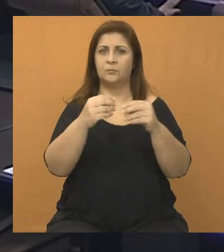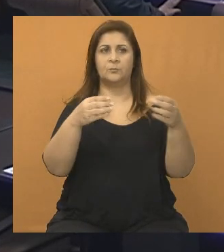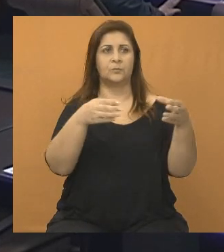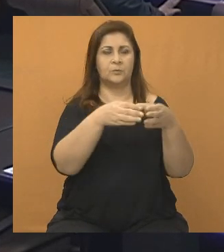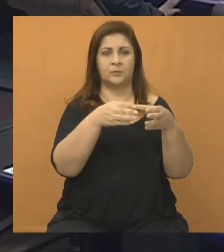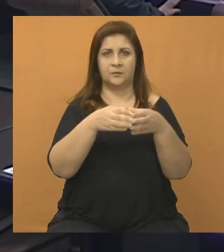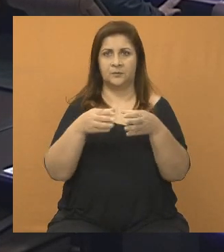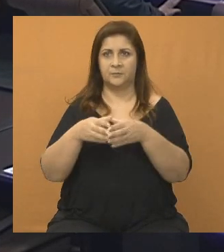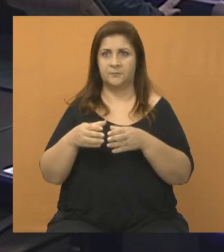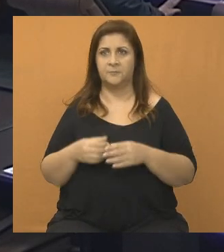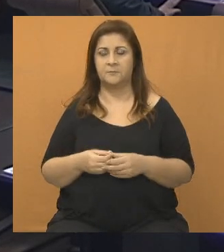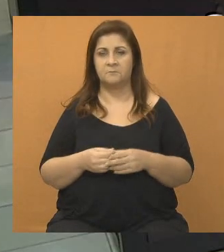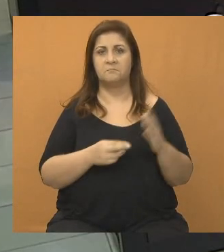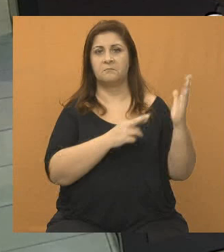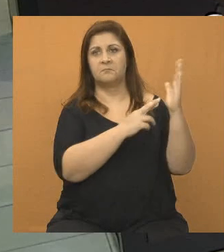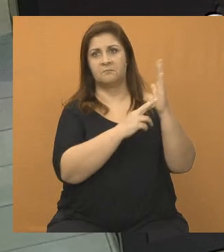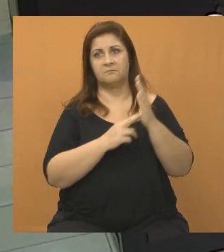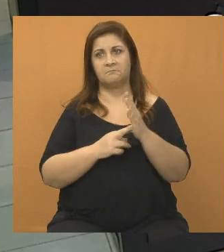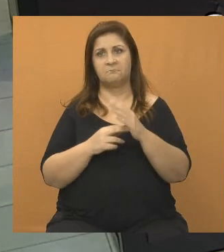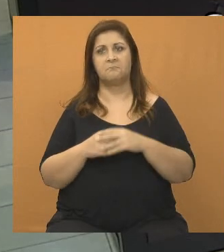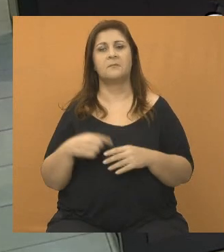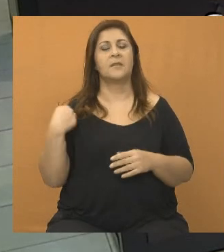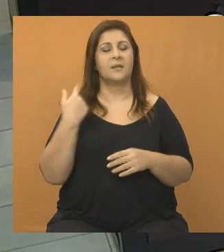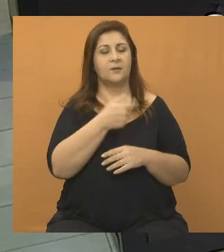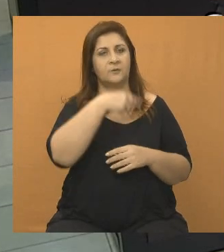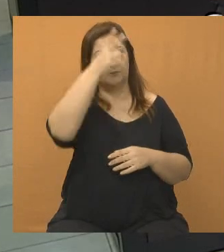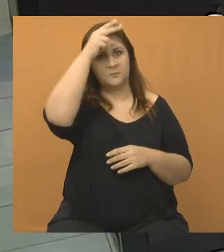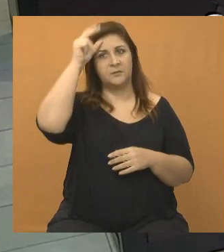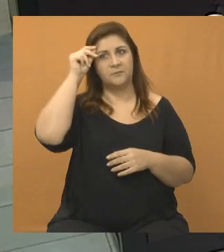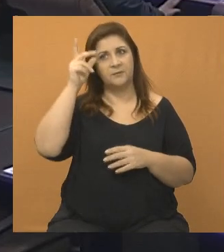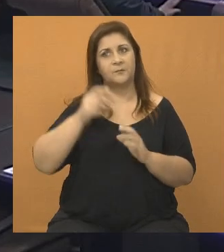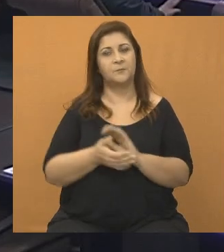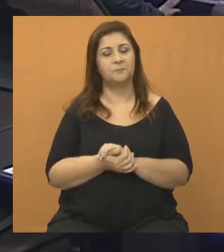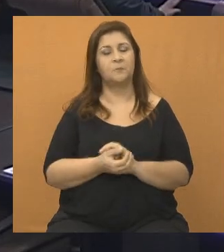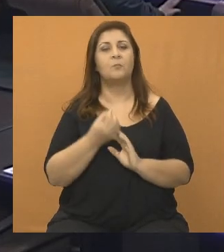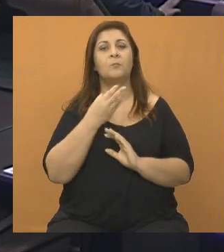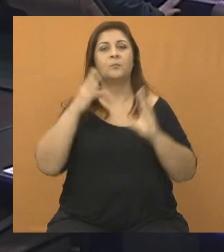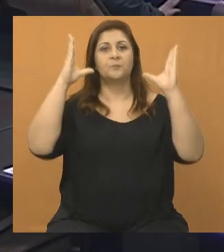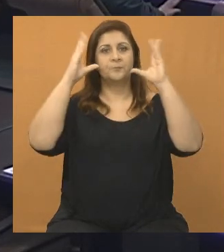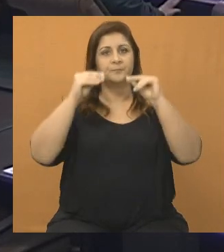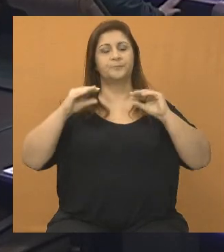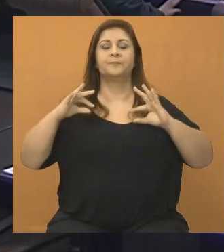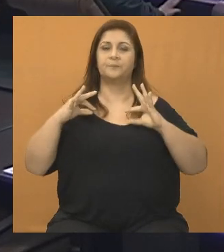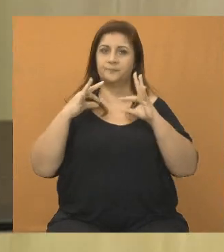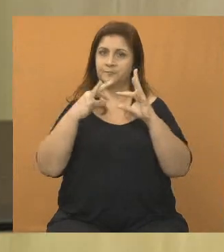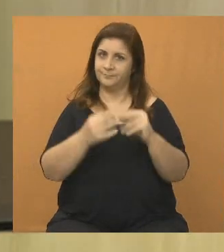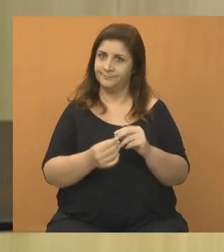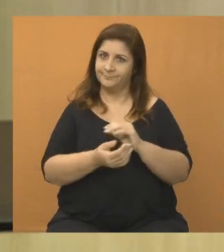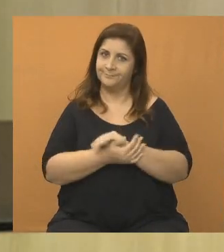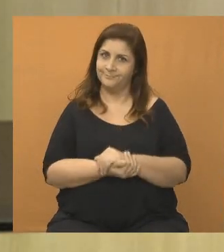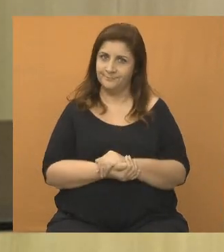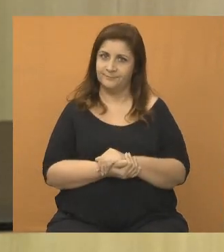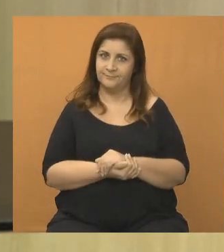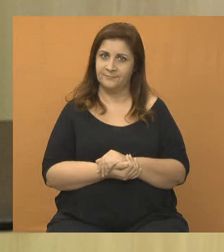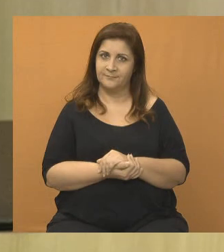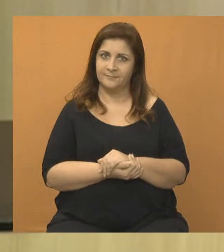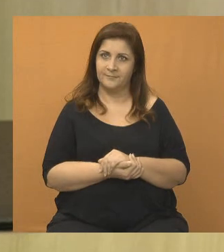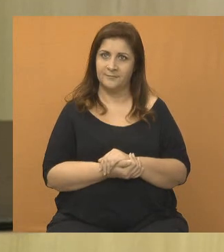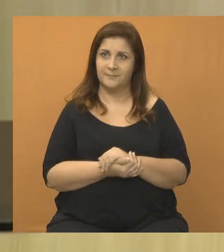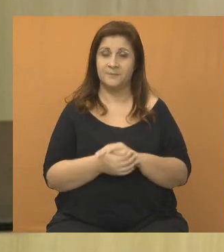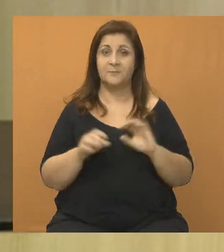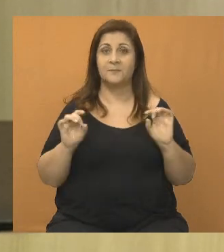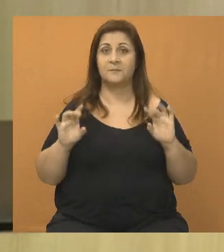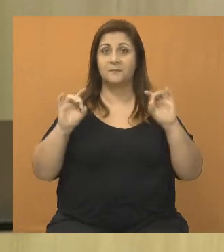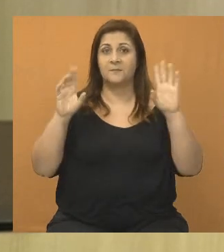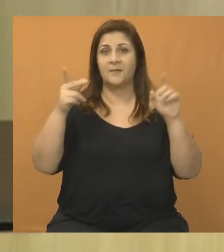equipe, que tão bem representa a nossa Prefeitura Municipal. Uma boa noite a todos, e principalmente também aos